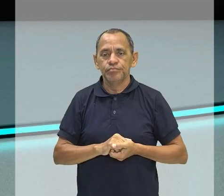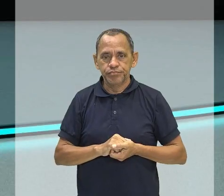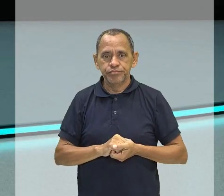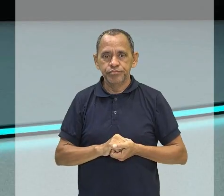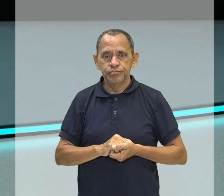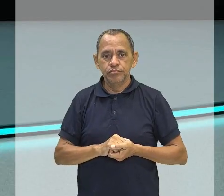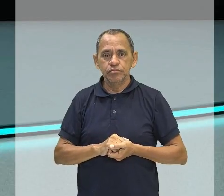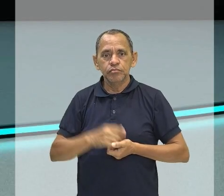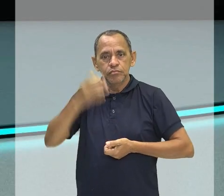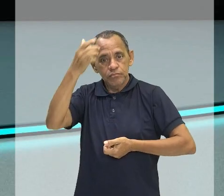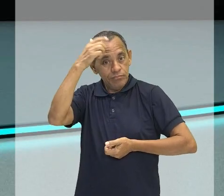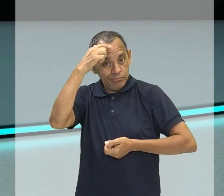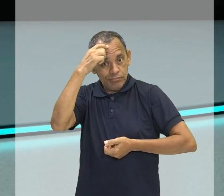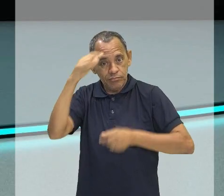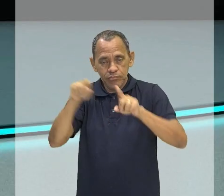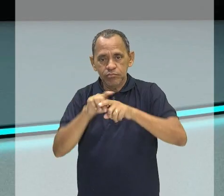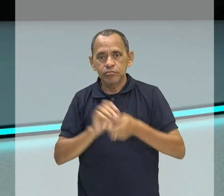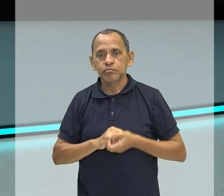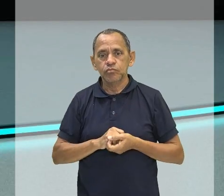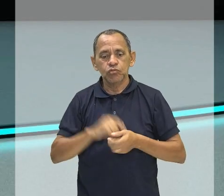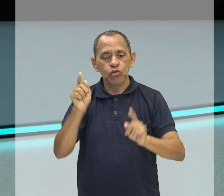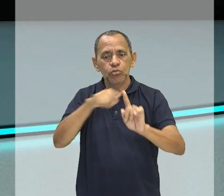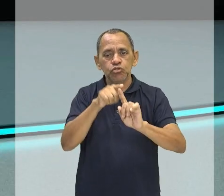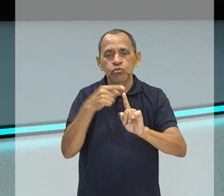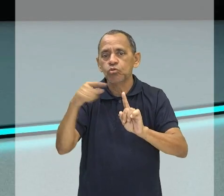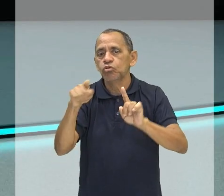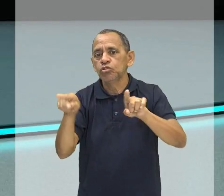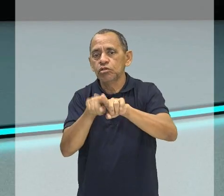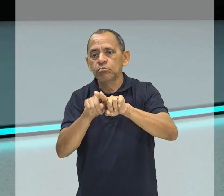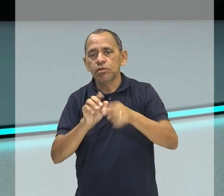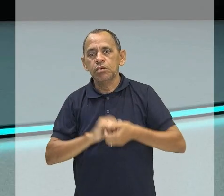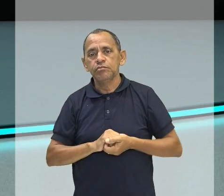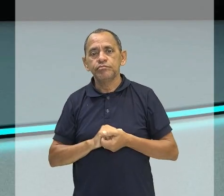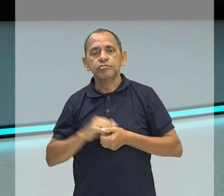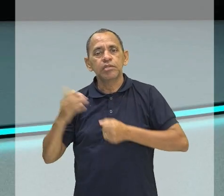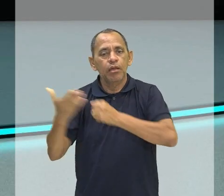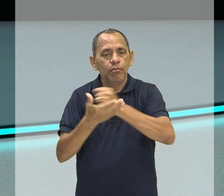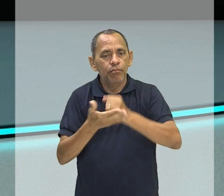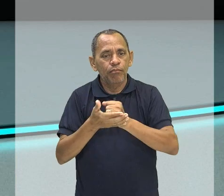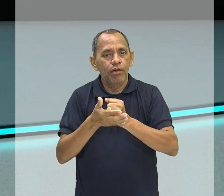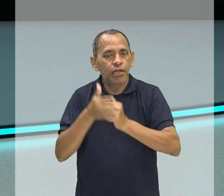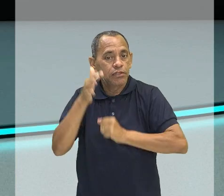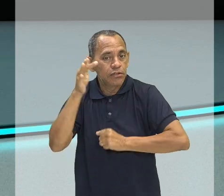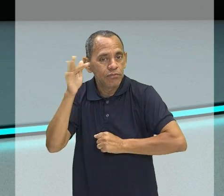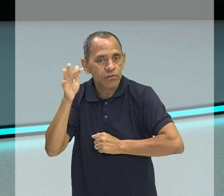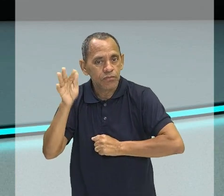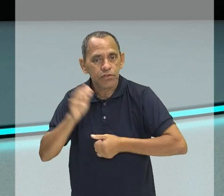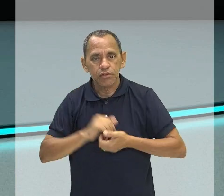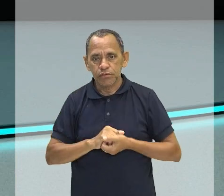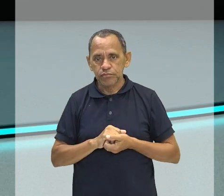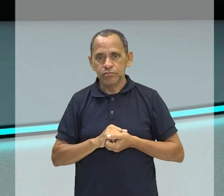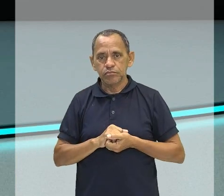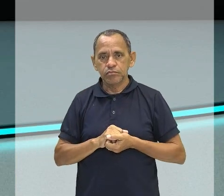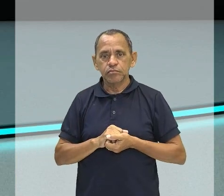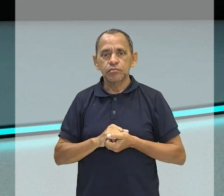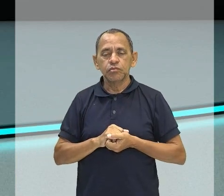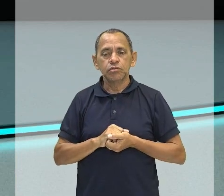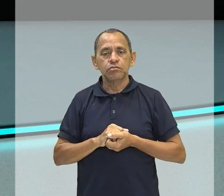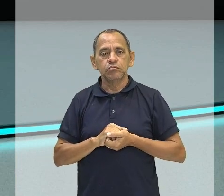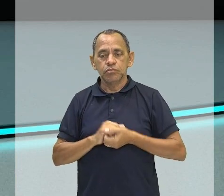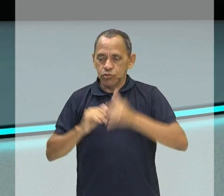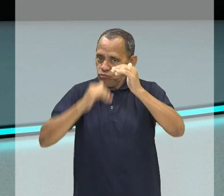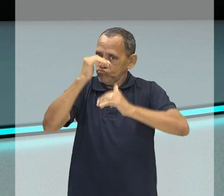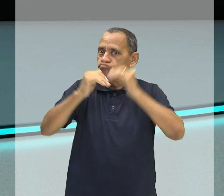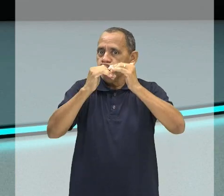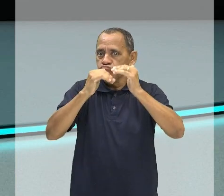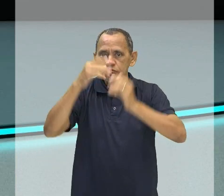né, quando se criou ali o karatê, né, a base da sua filosofia é o desenvolvimento do espírito, do corpo e da